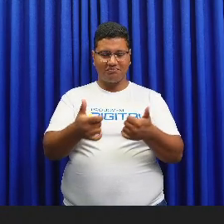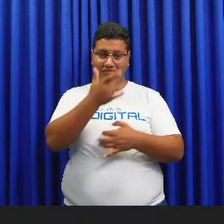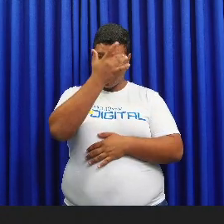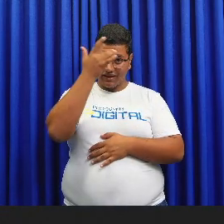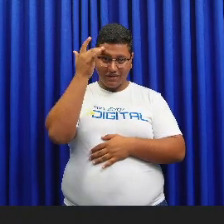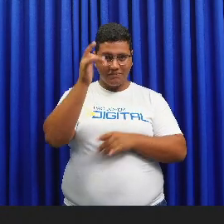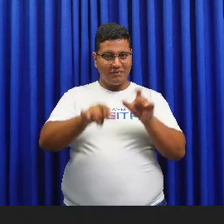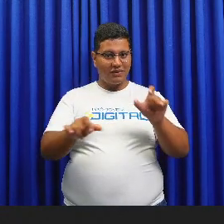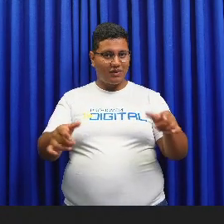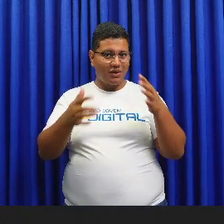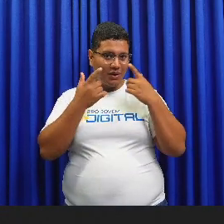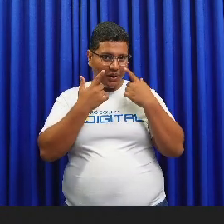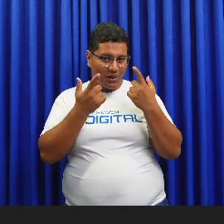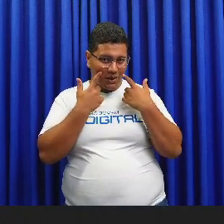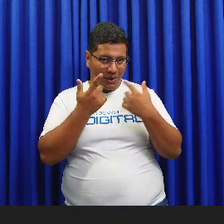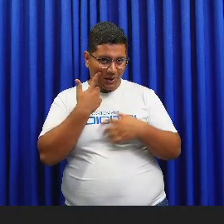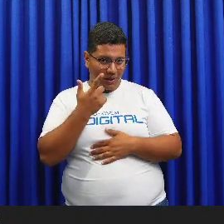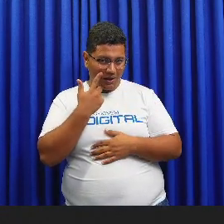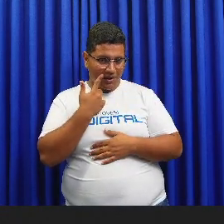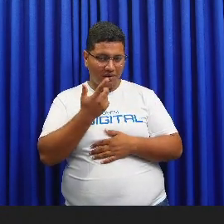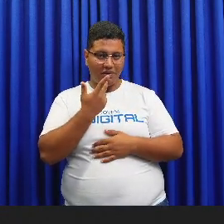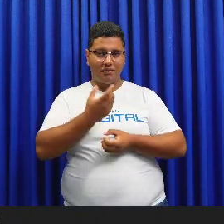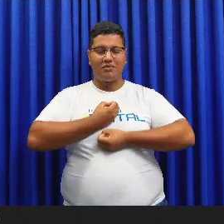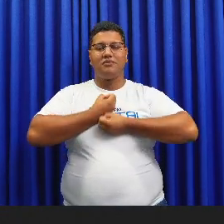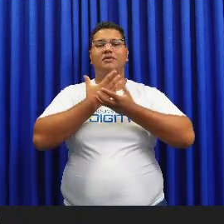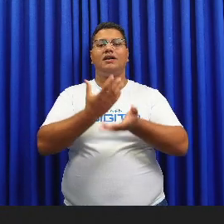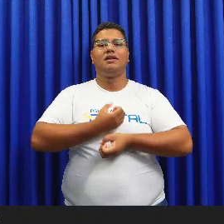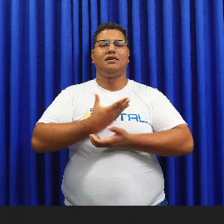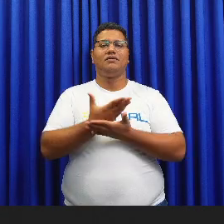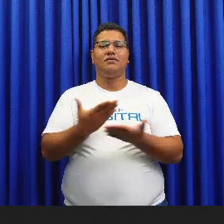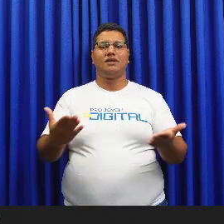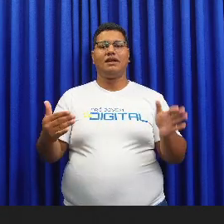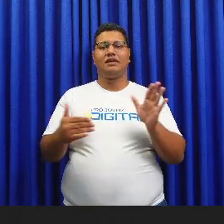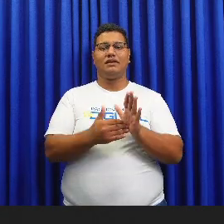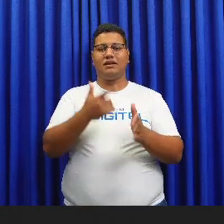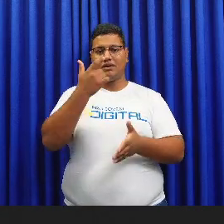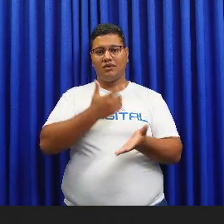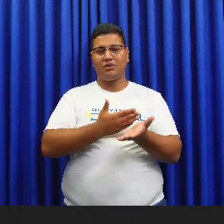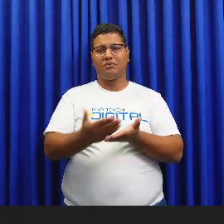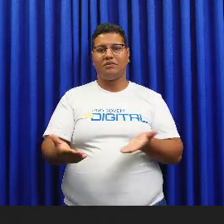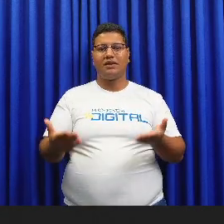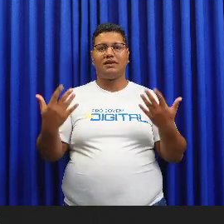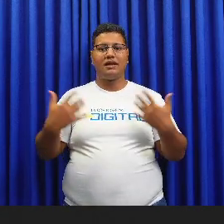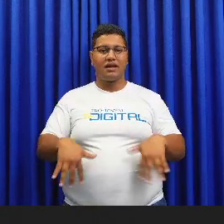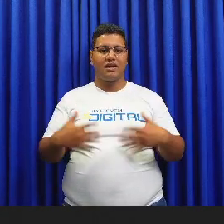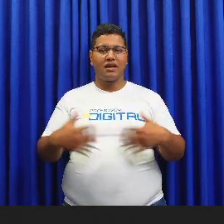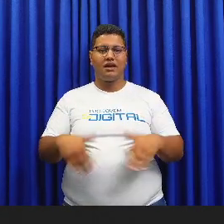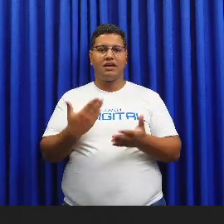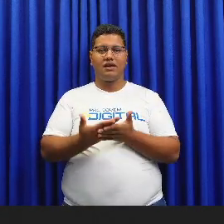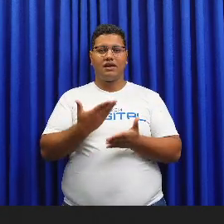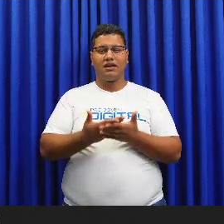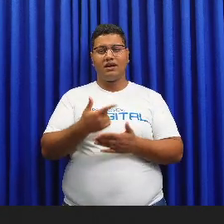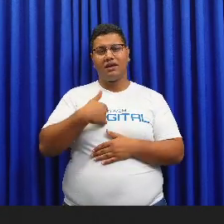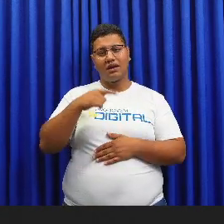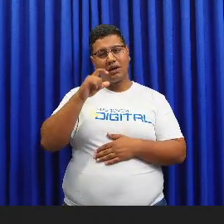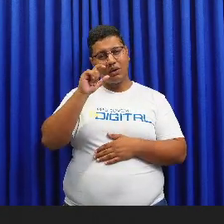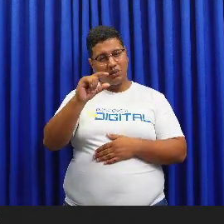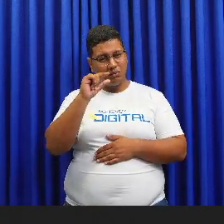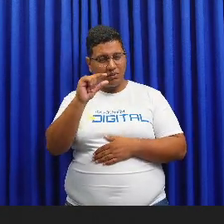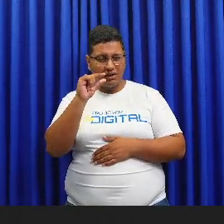Pessoal, olha, eu vou te confessar que até eu começar a dar essas aulas, eu era um